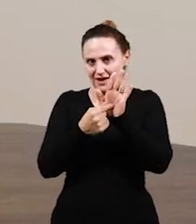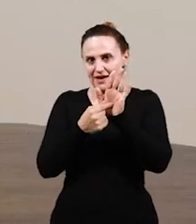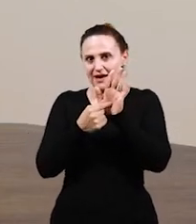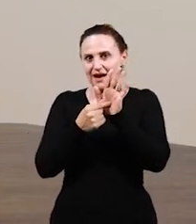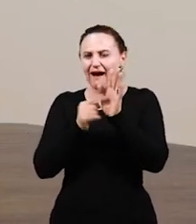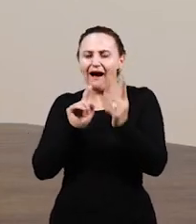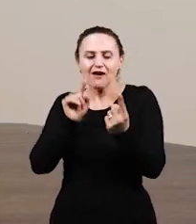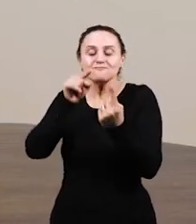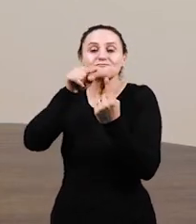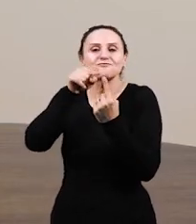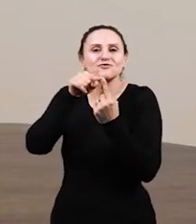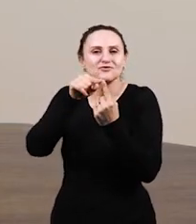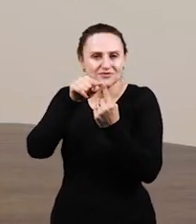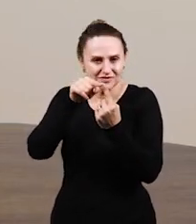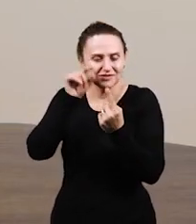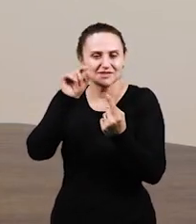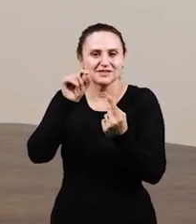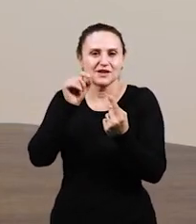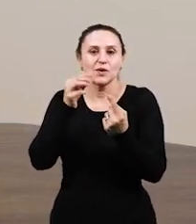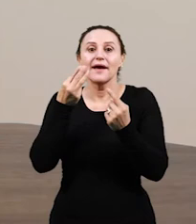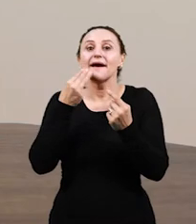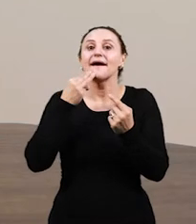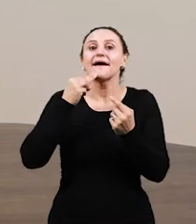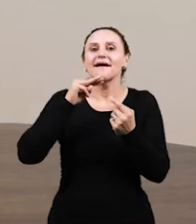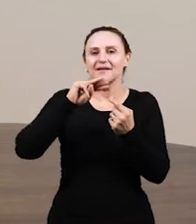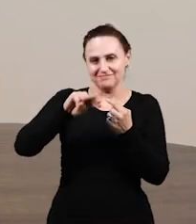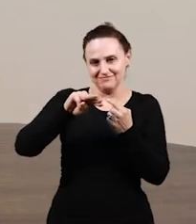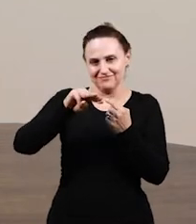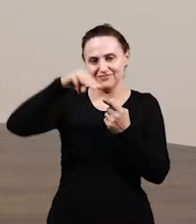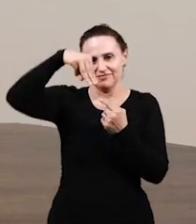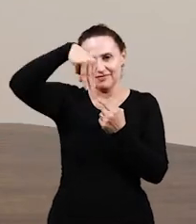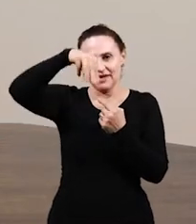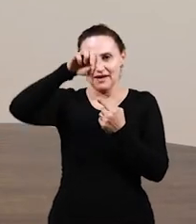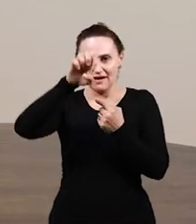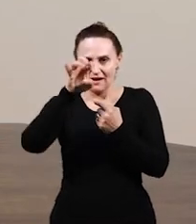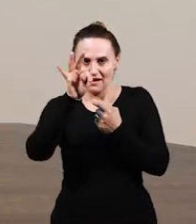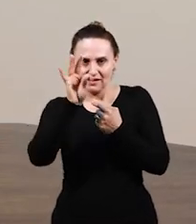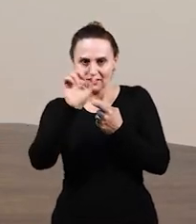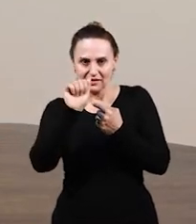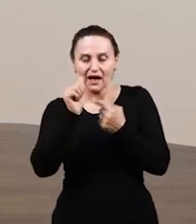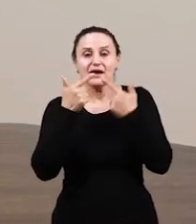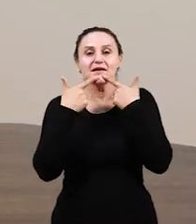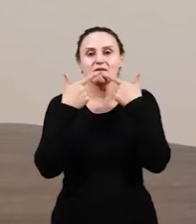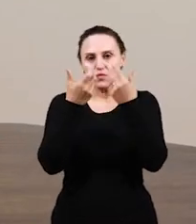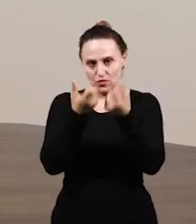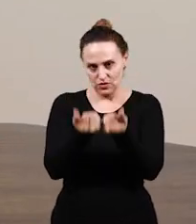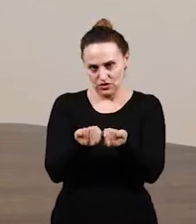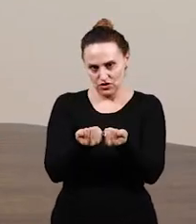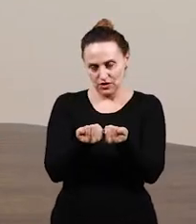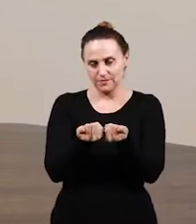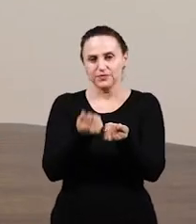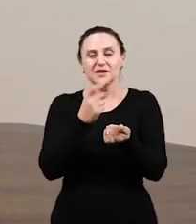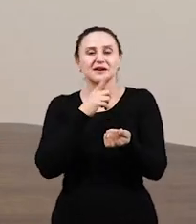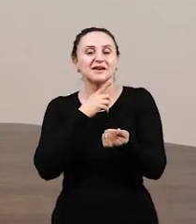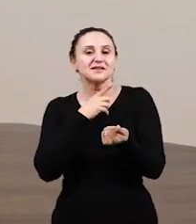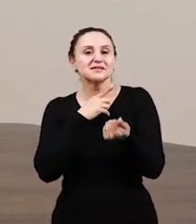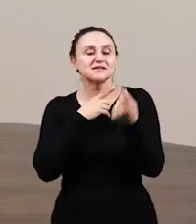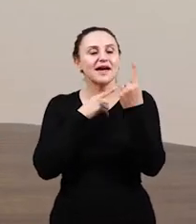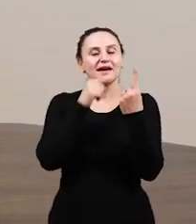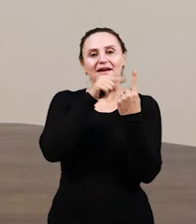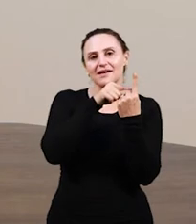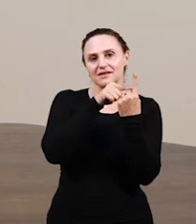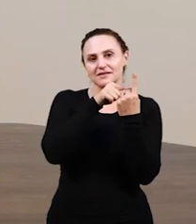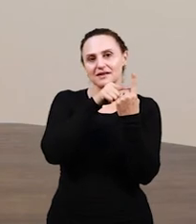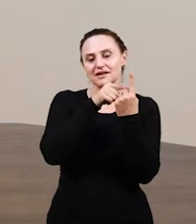que a função da linguagem predominante é a função metalinguística quando é no final remetente é